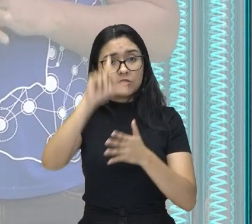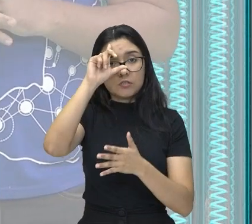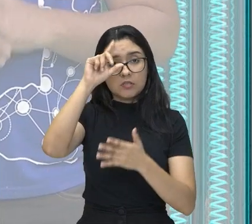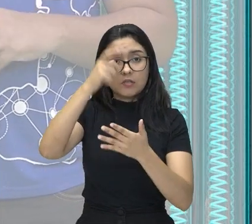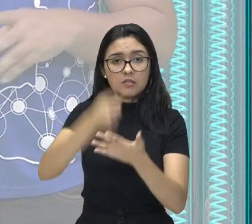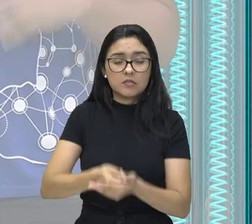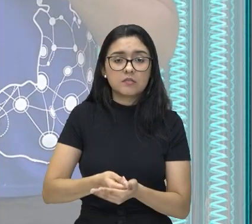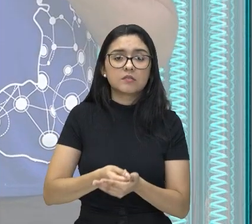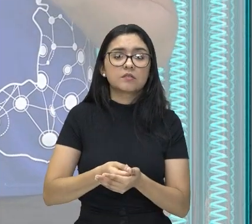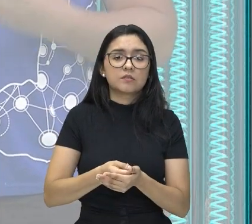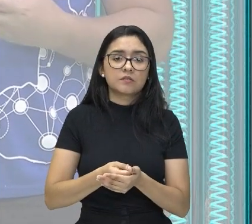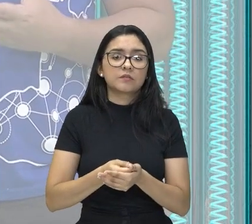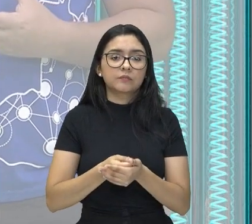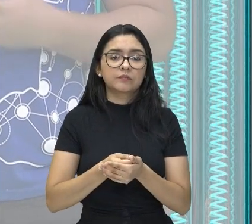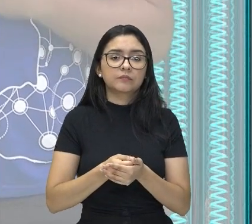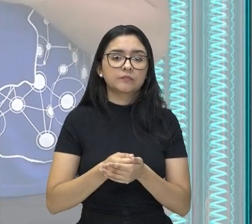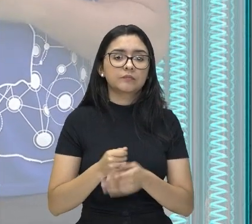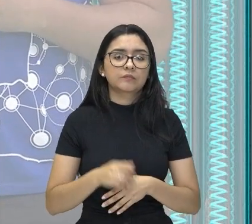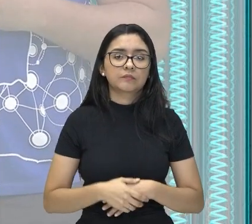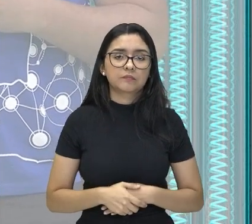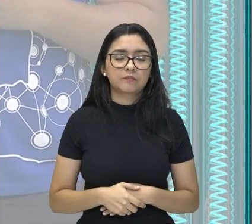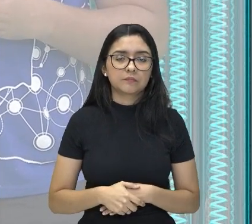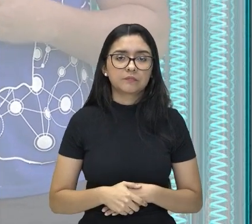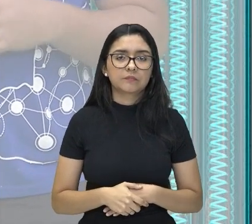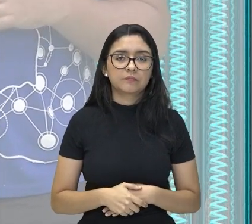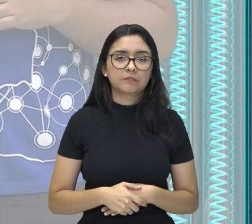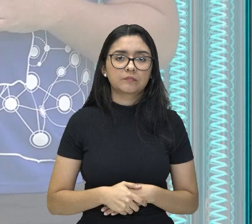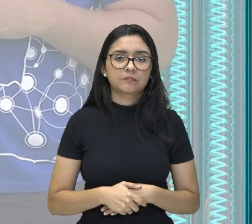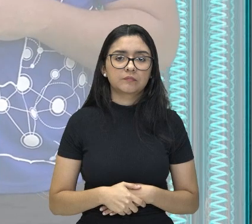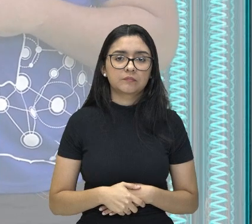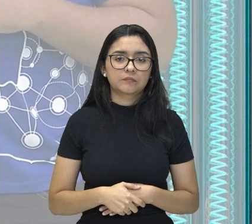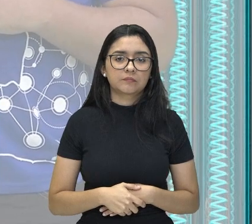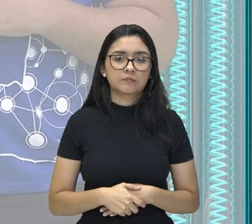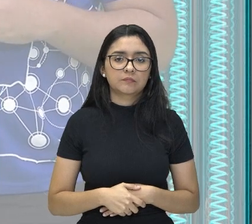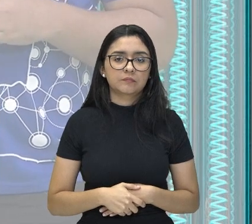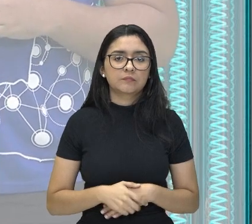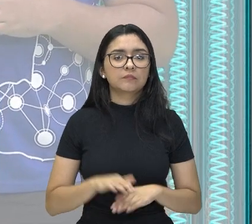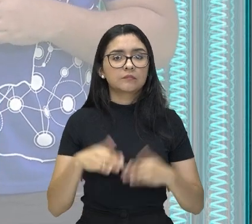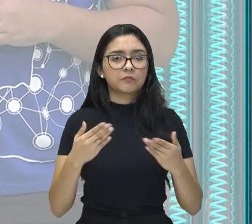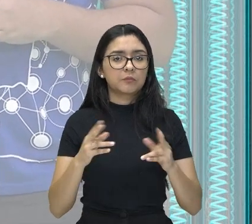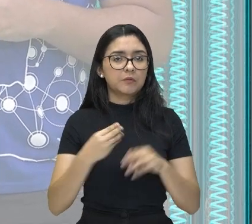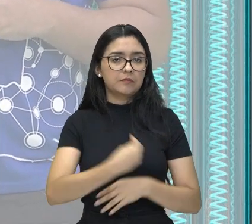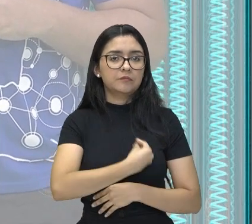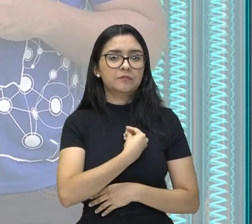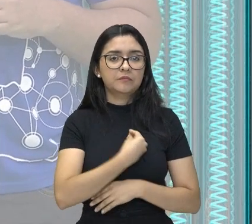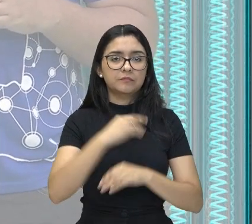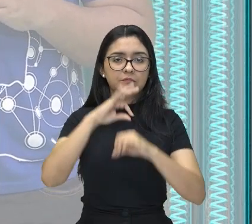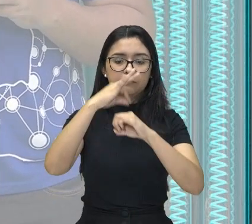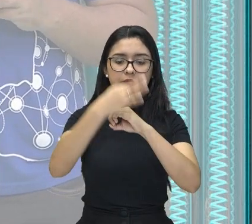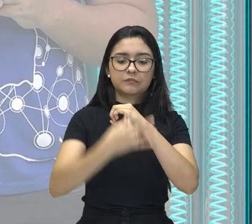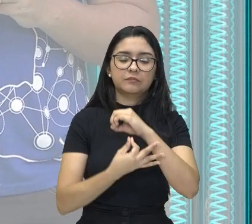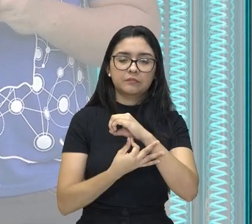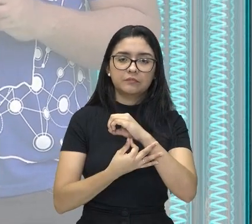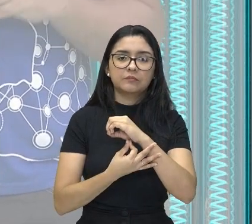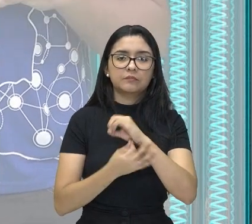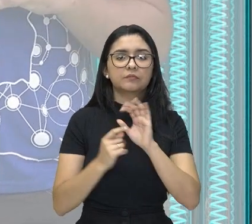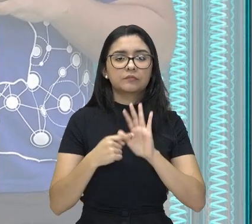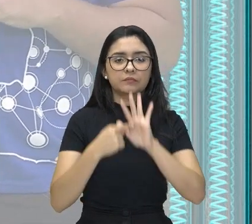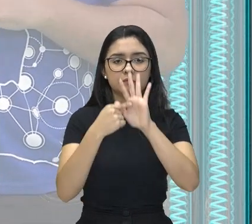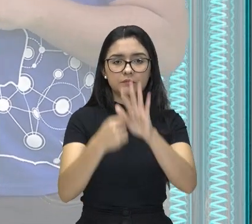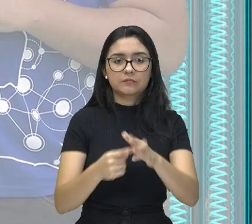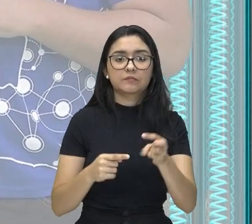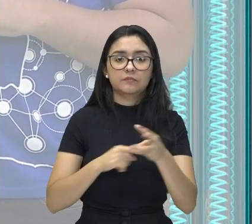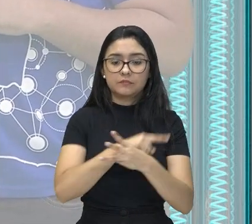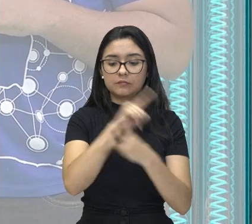antes de tomarmos qualquer decisão séria sobre a colonização, ok? Ele coloca isso aqui. E